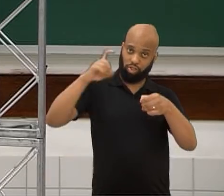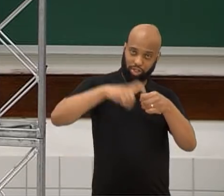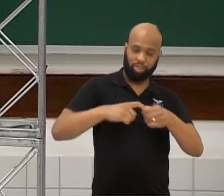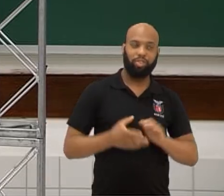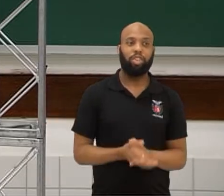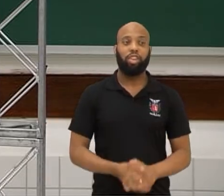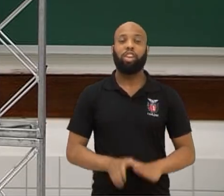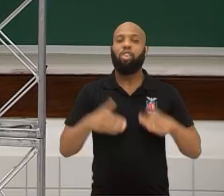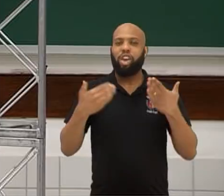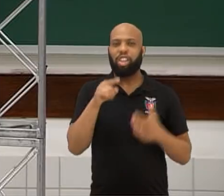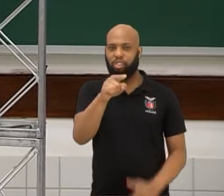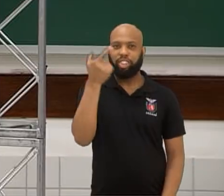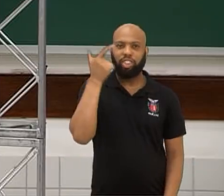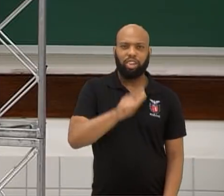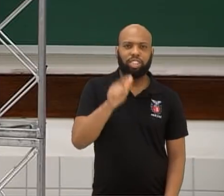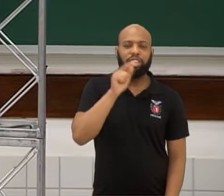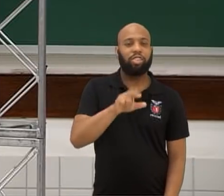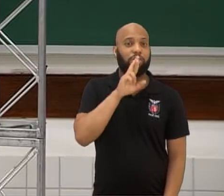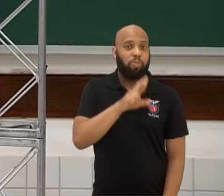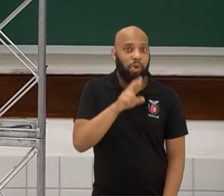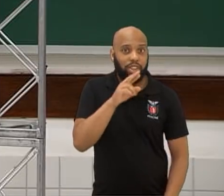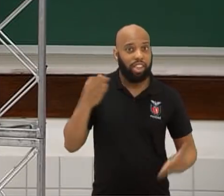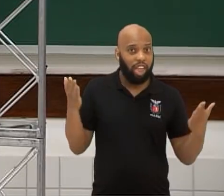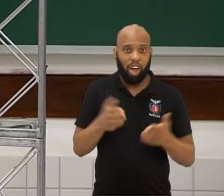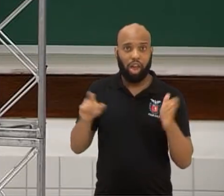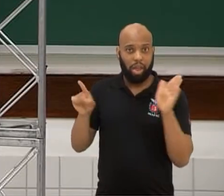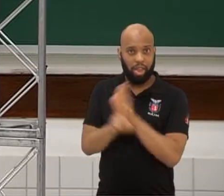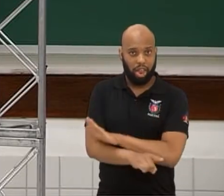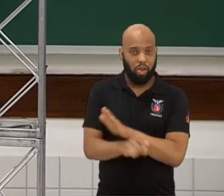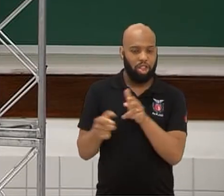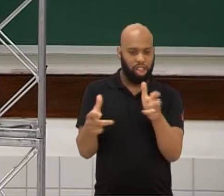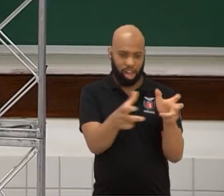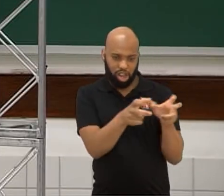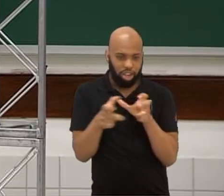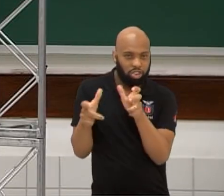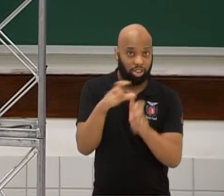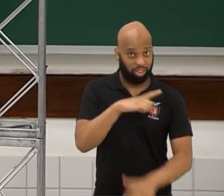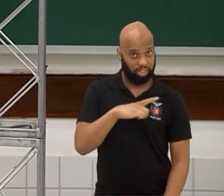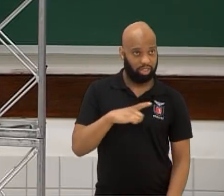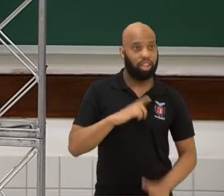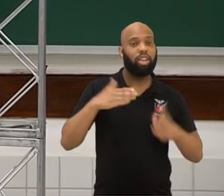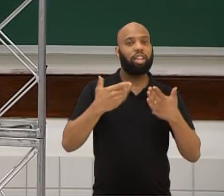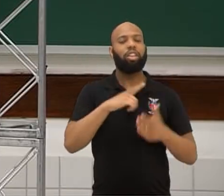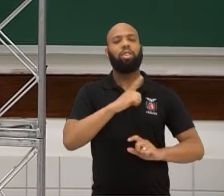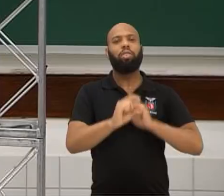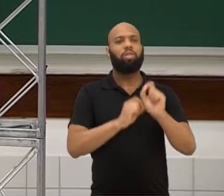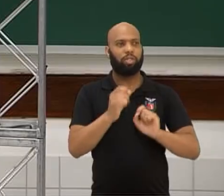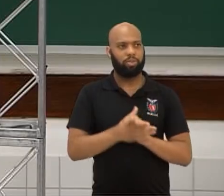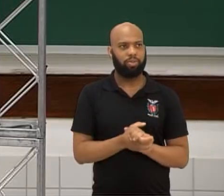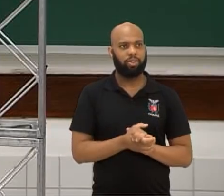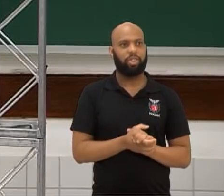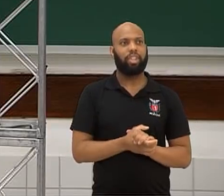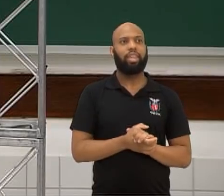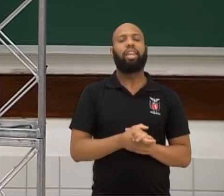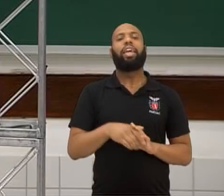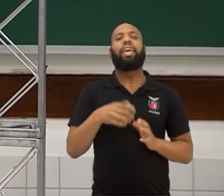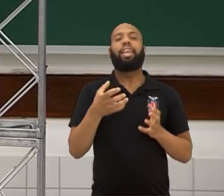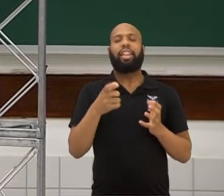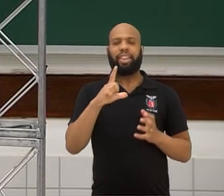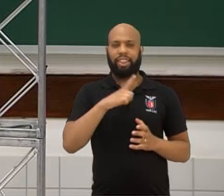Voltamos. E aí, conseguiram resolver esta fase do nosso jogo? Então, nós temos o quê? Que